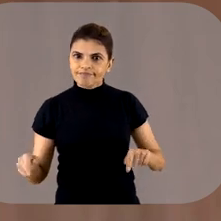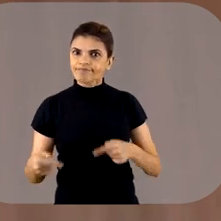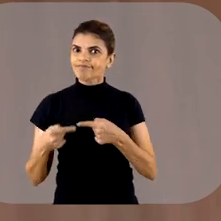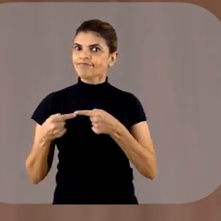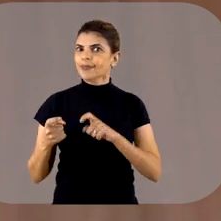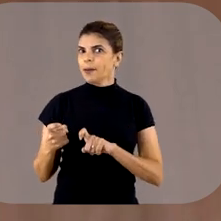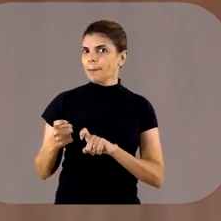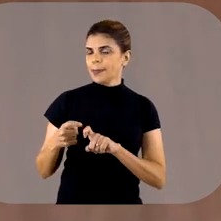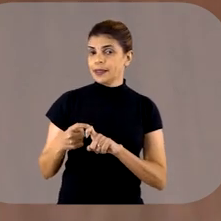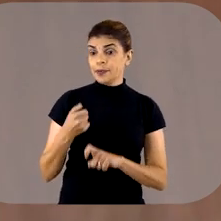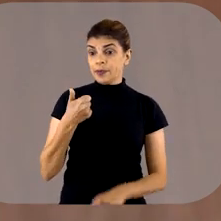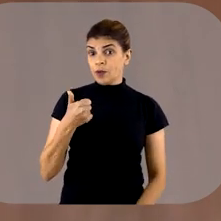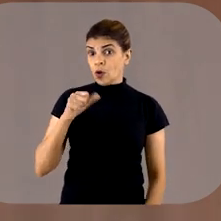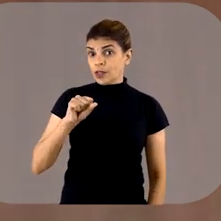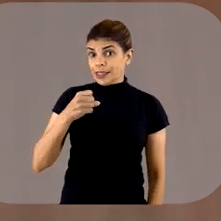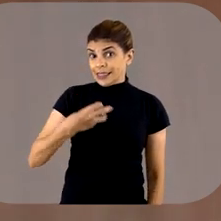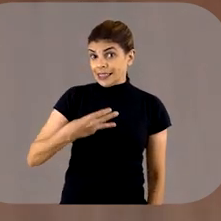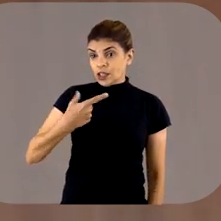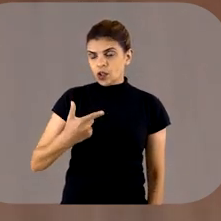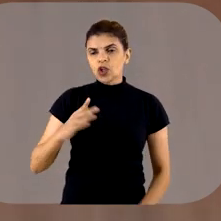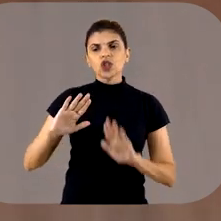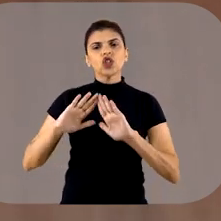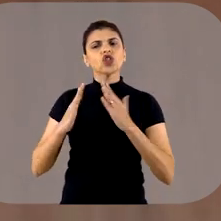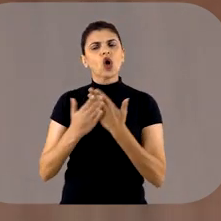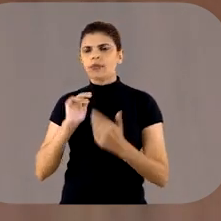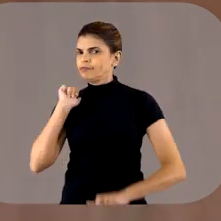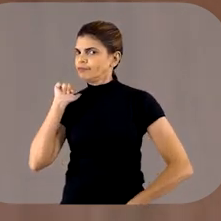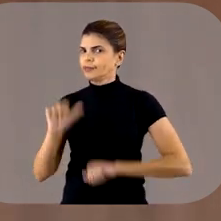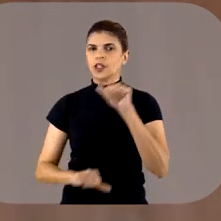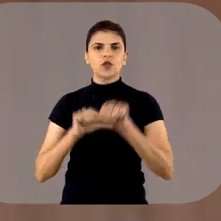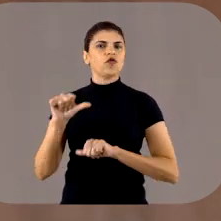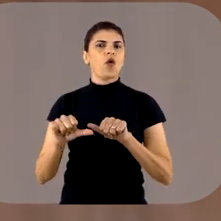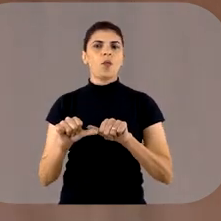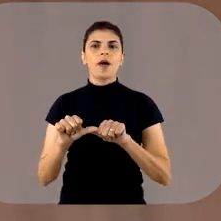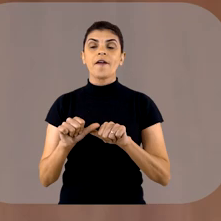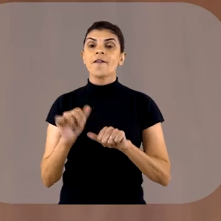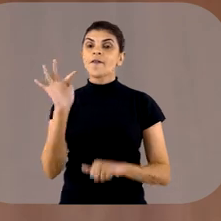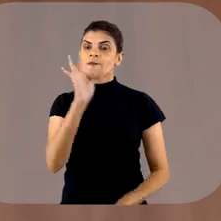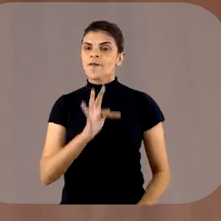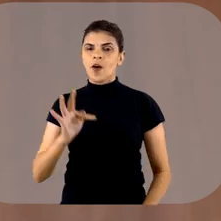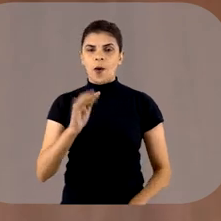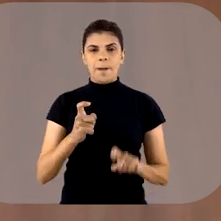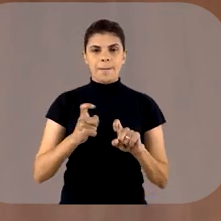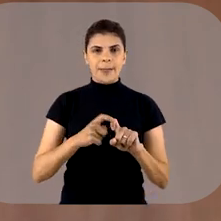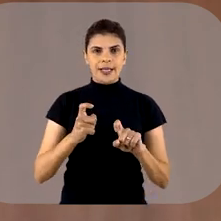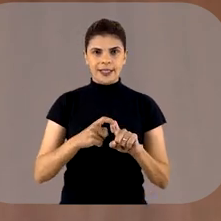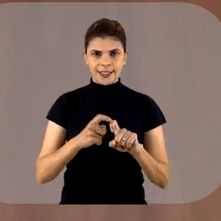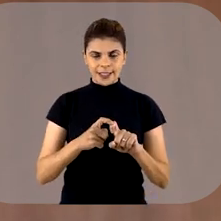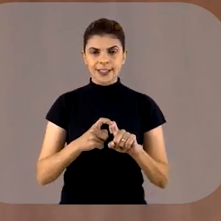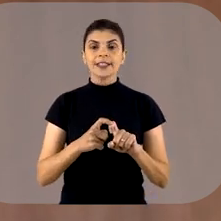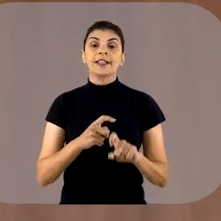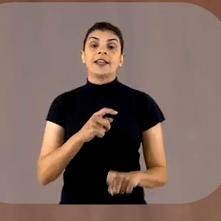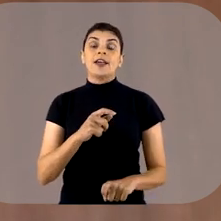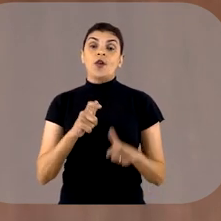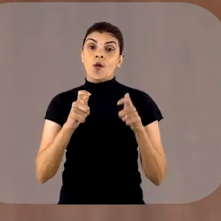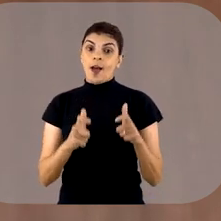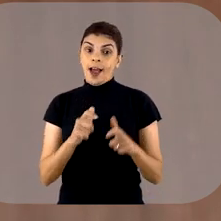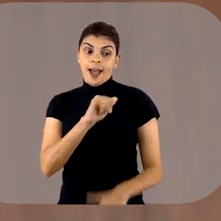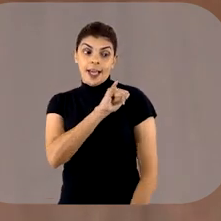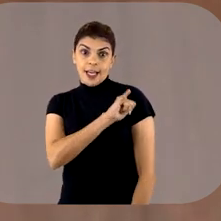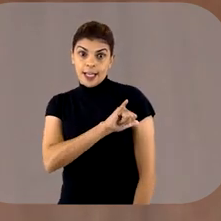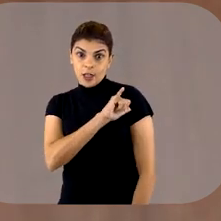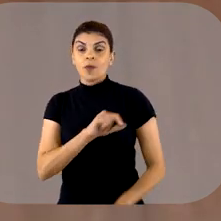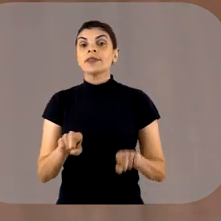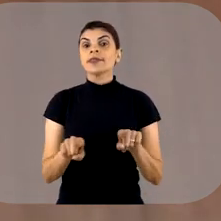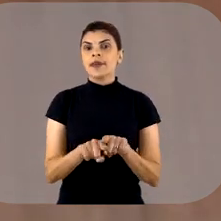medicina em 1832 essas escolas serão transformadas em Faculdade de Medicina do rio da Bahia o